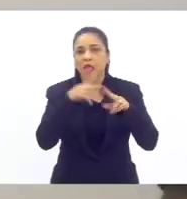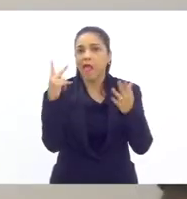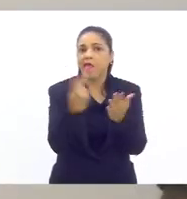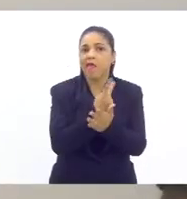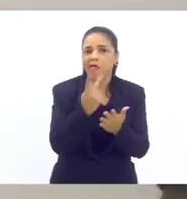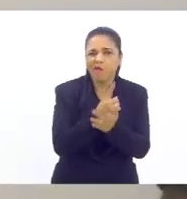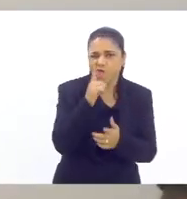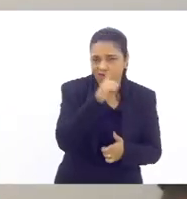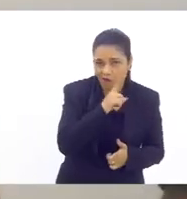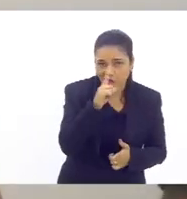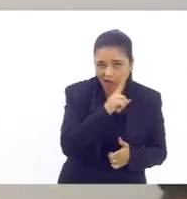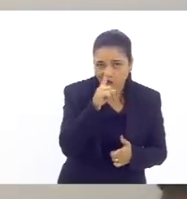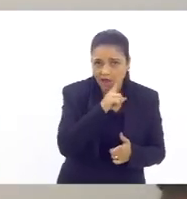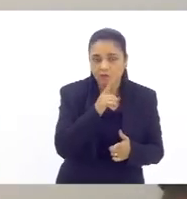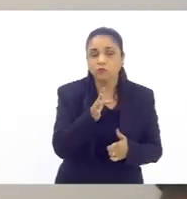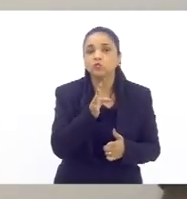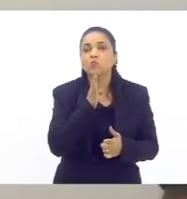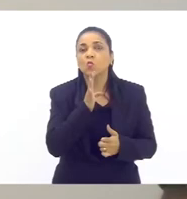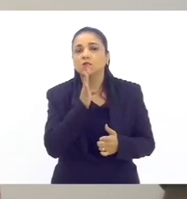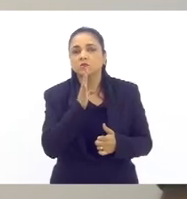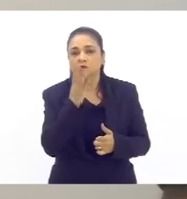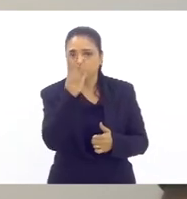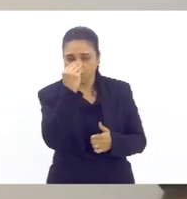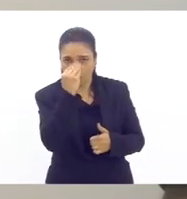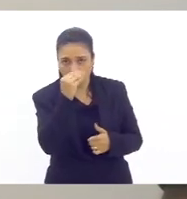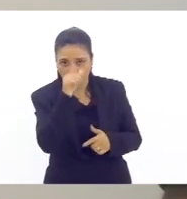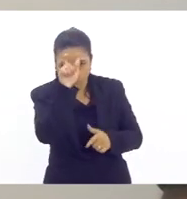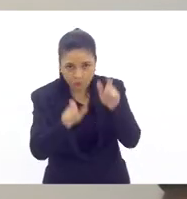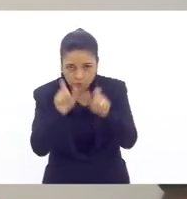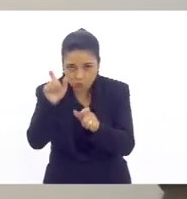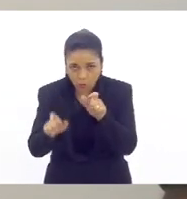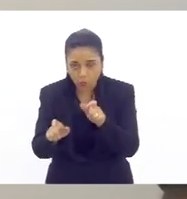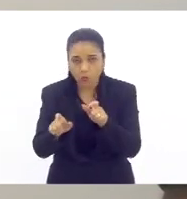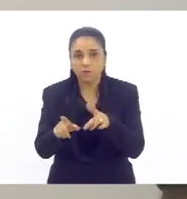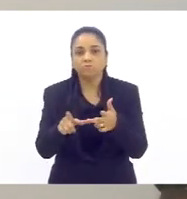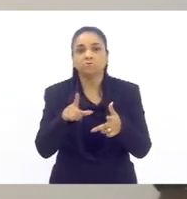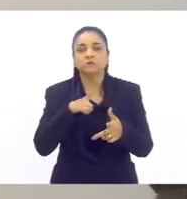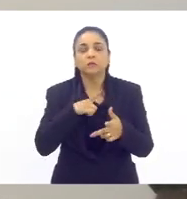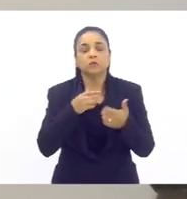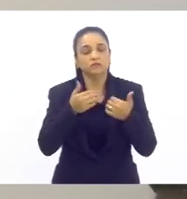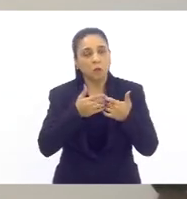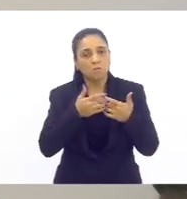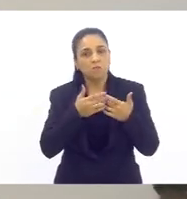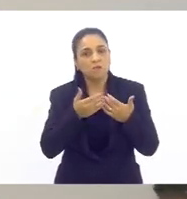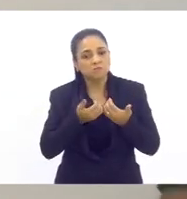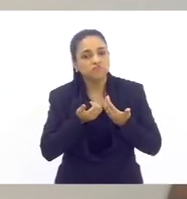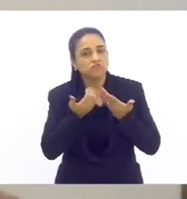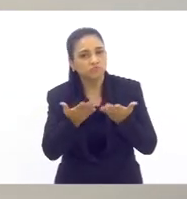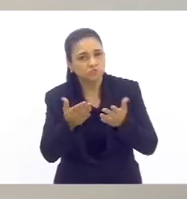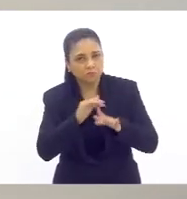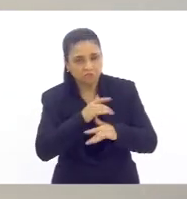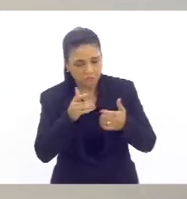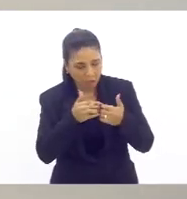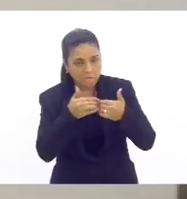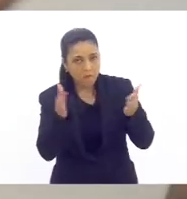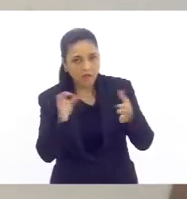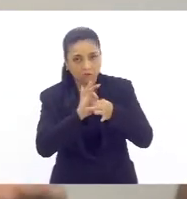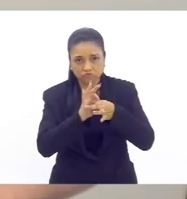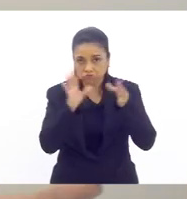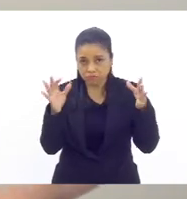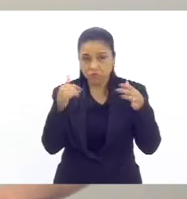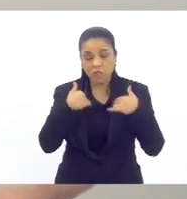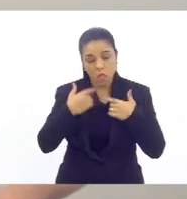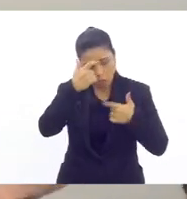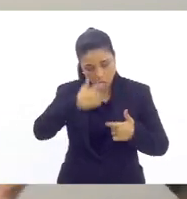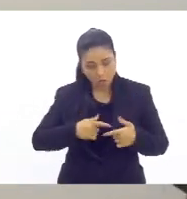no reconhecimento então fica aqui a total disponibilidade da defensoria pública e a minha total